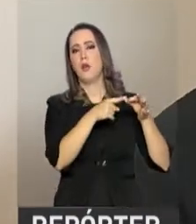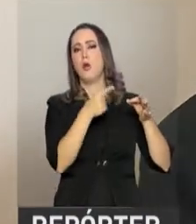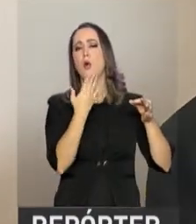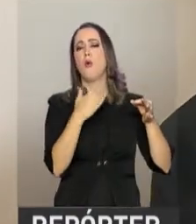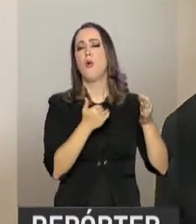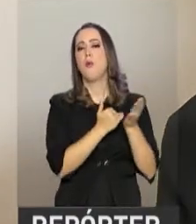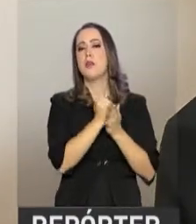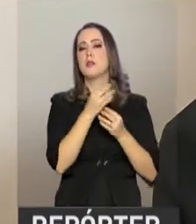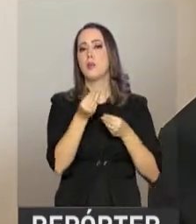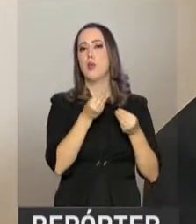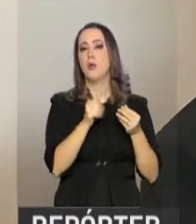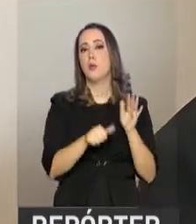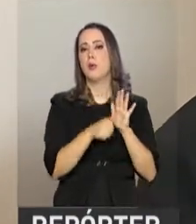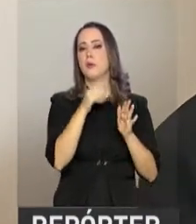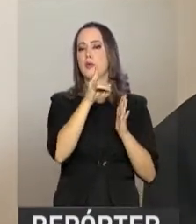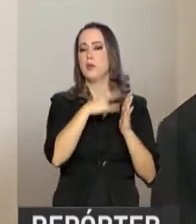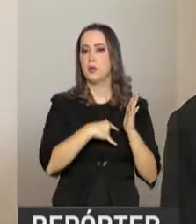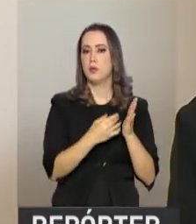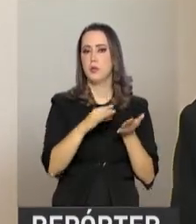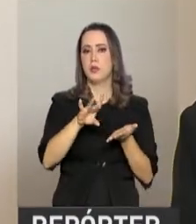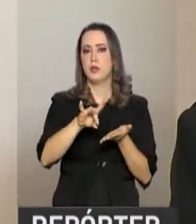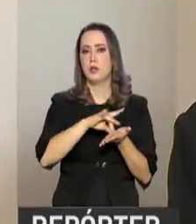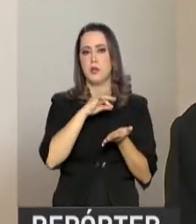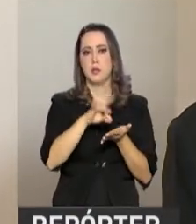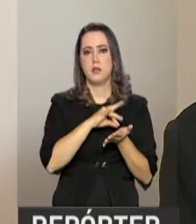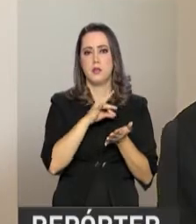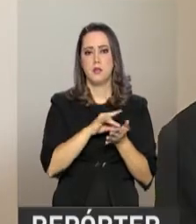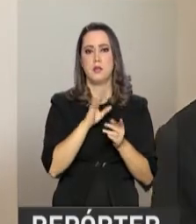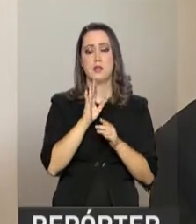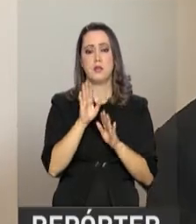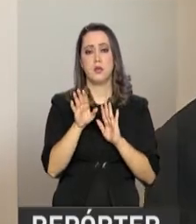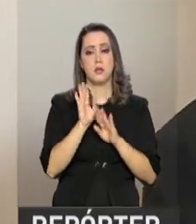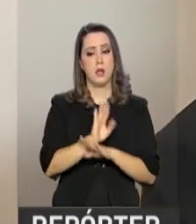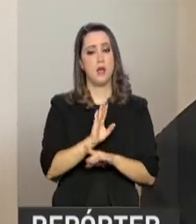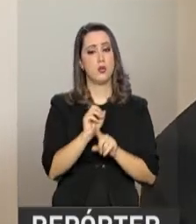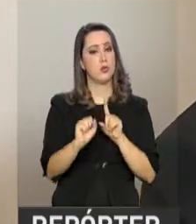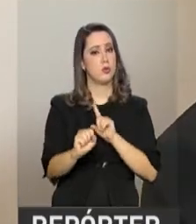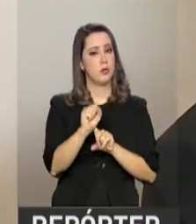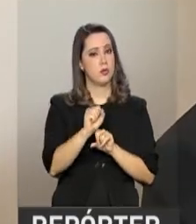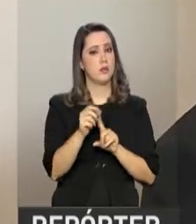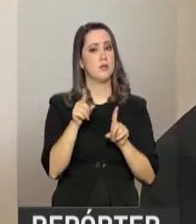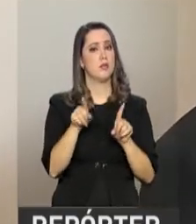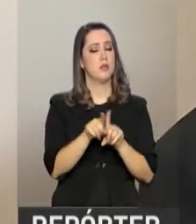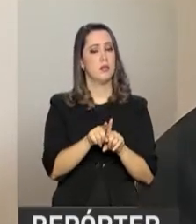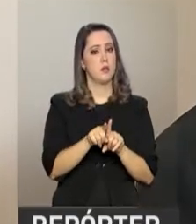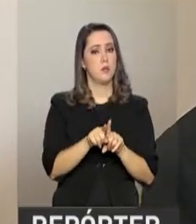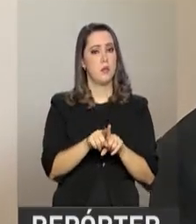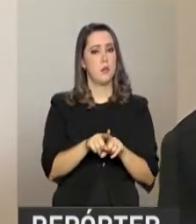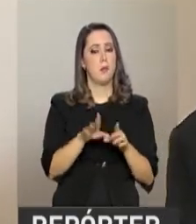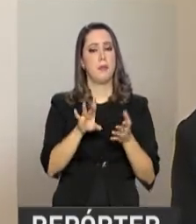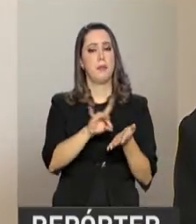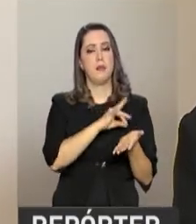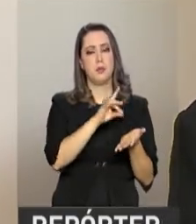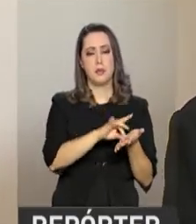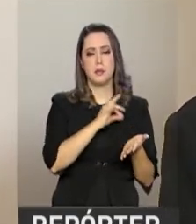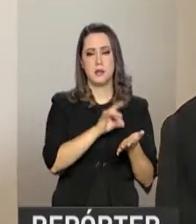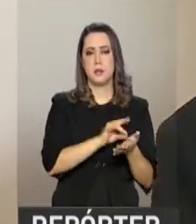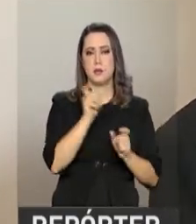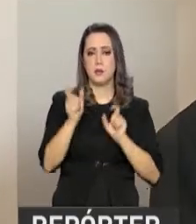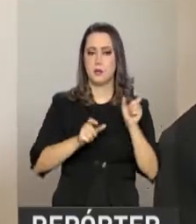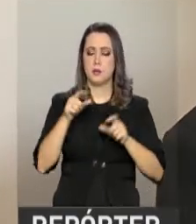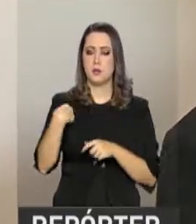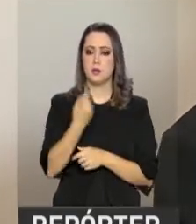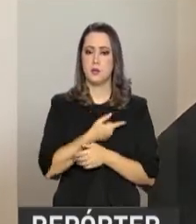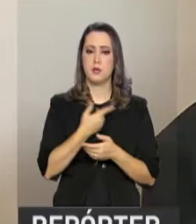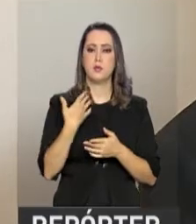documentos a inscrição dessas pessoas em programas sociais e inscrição dessas pessoas nos